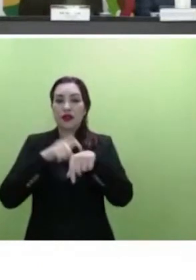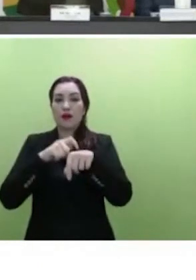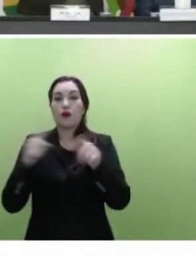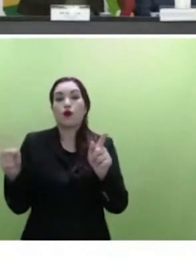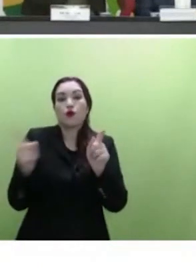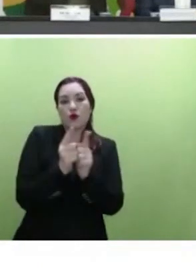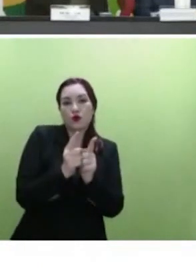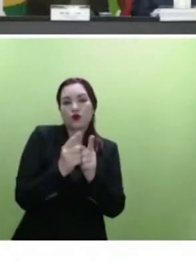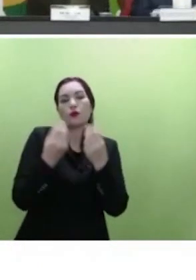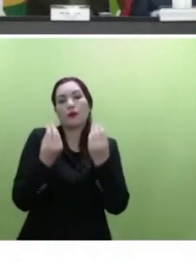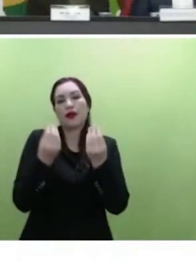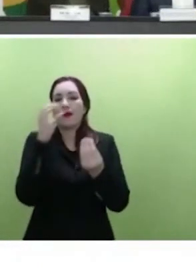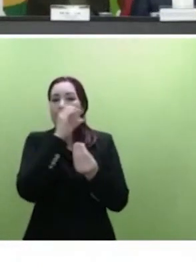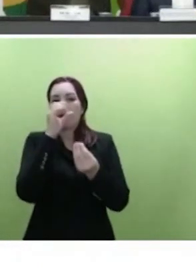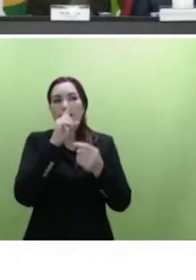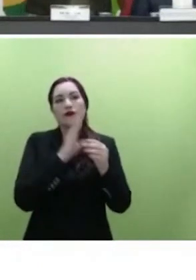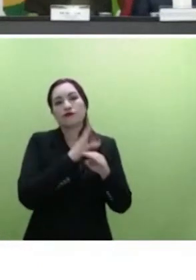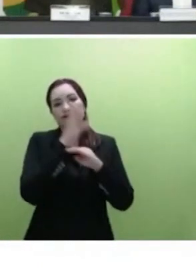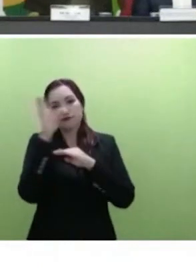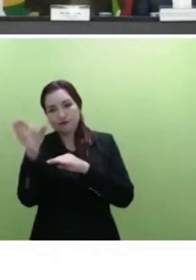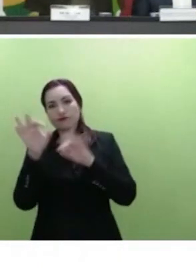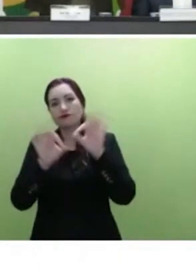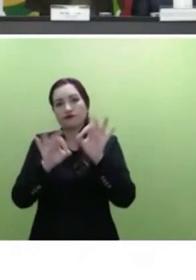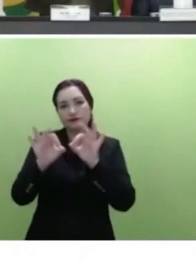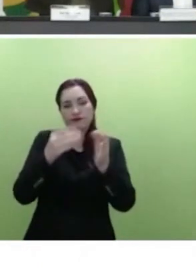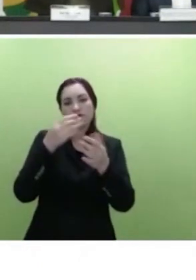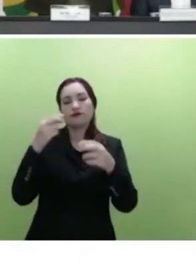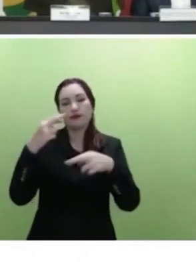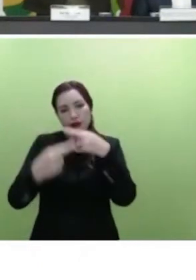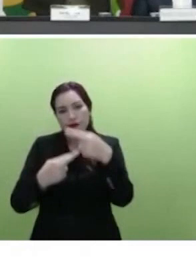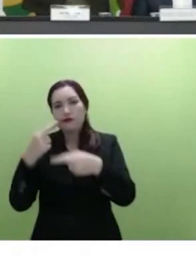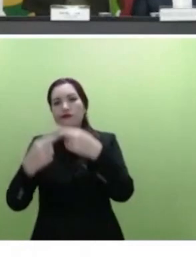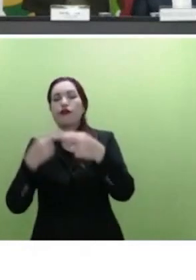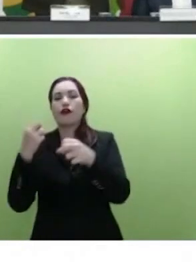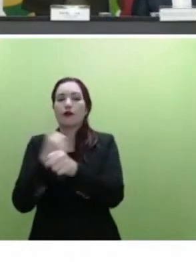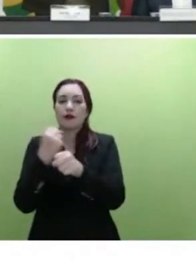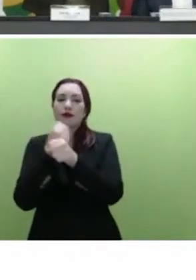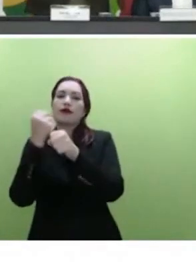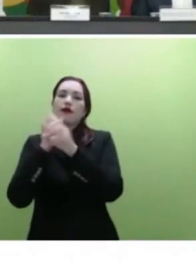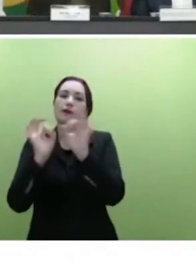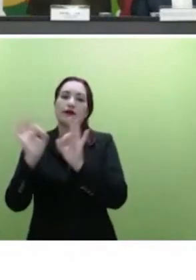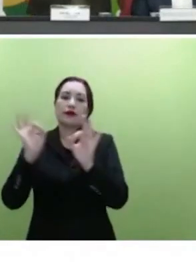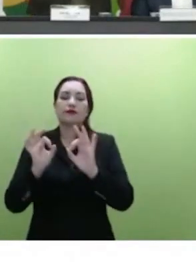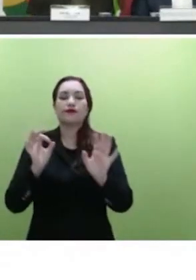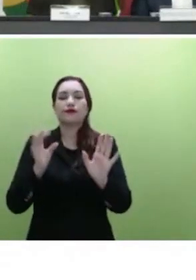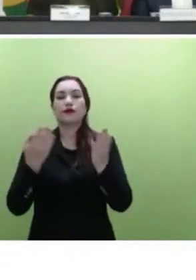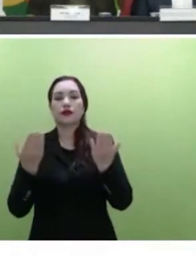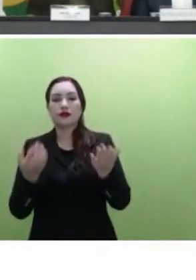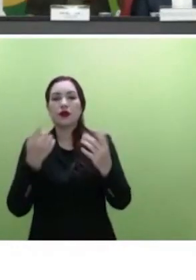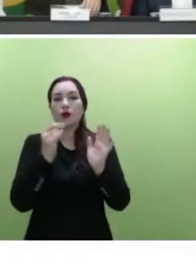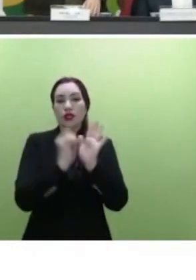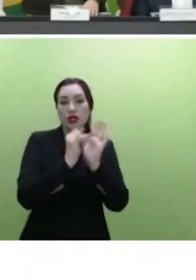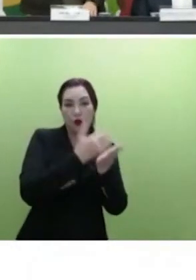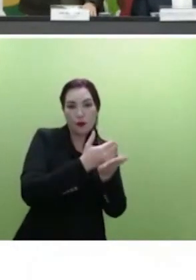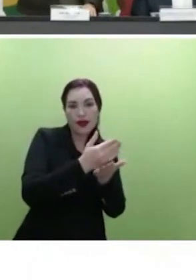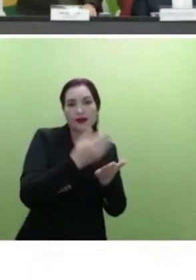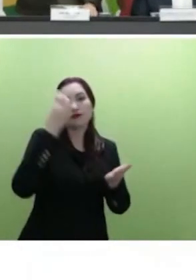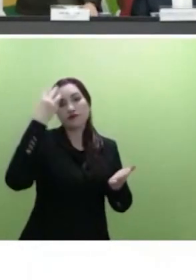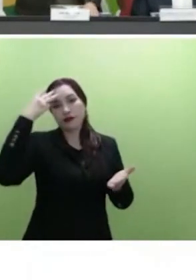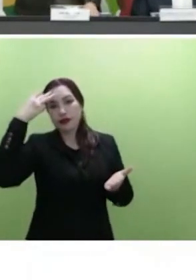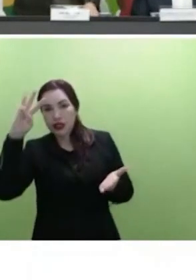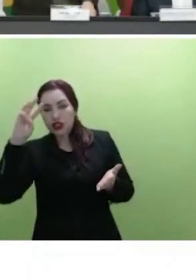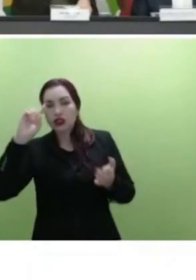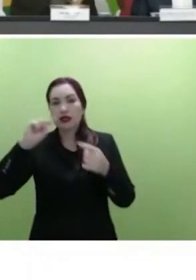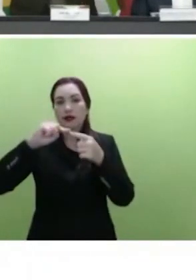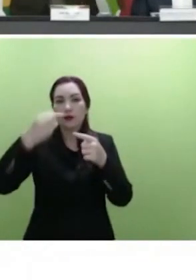para construção que aí faz essa disputa em três dias depois do edital para encaminhar contratação